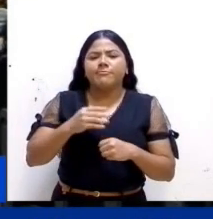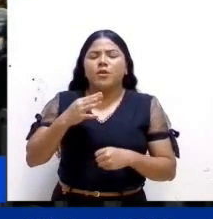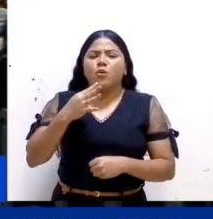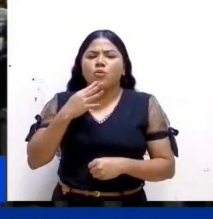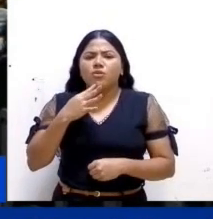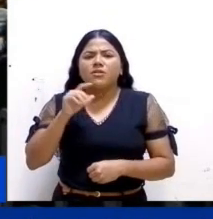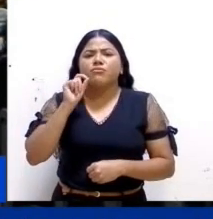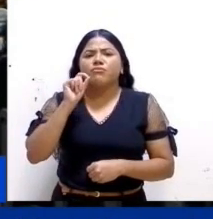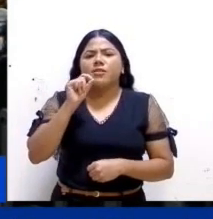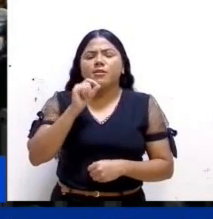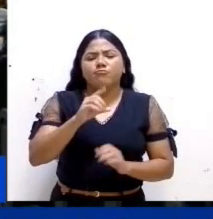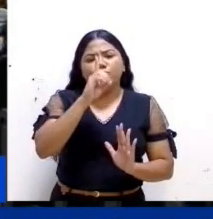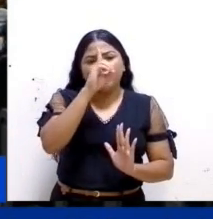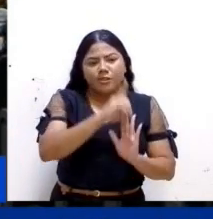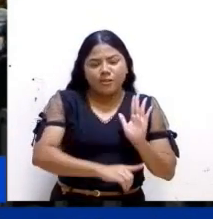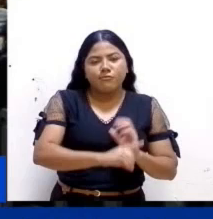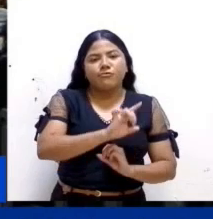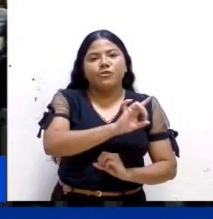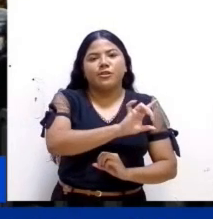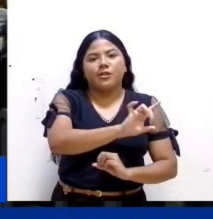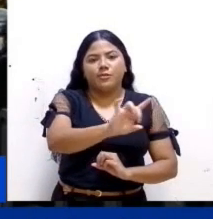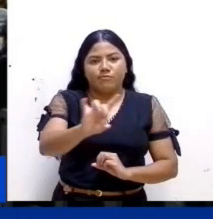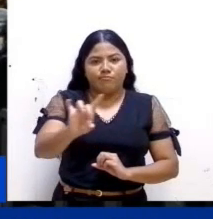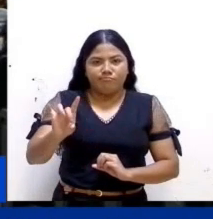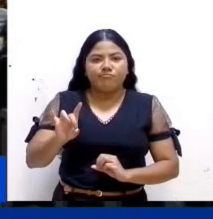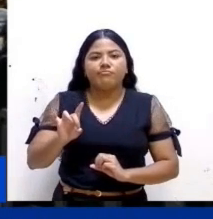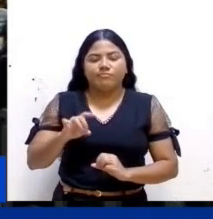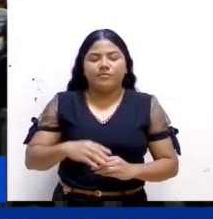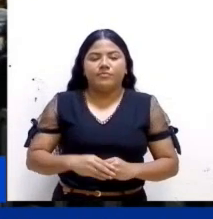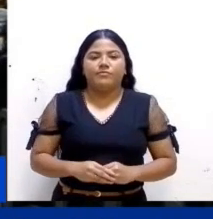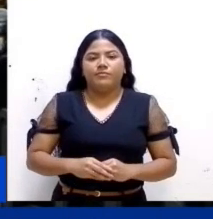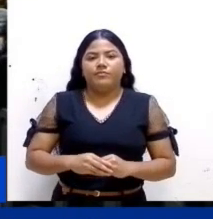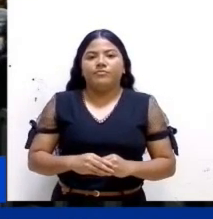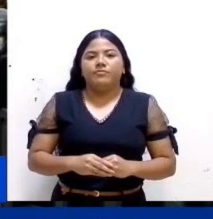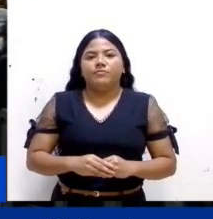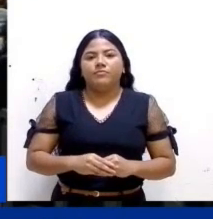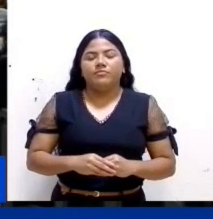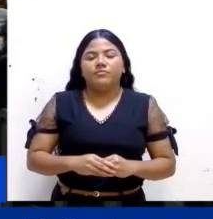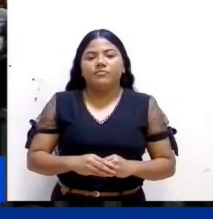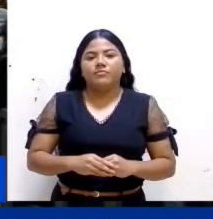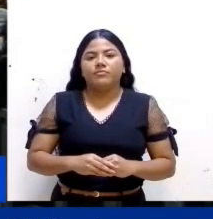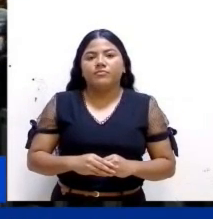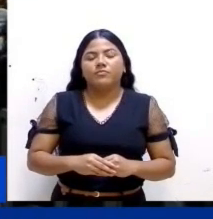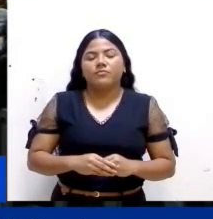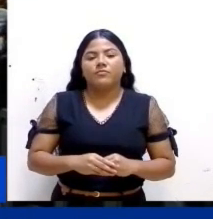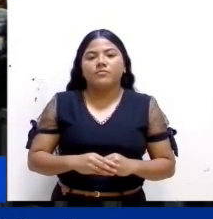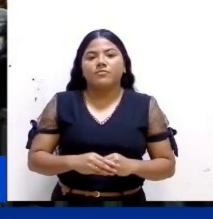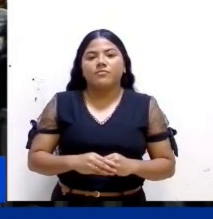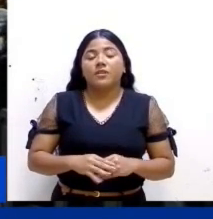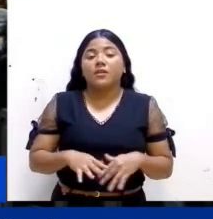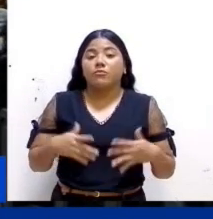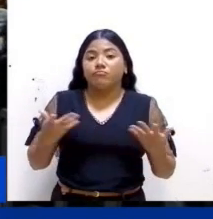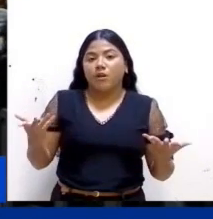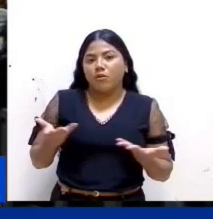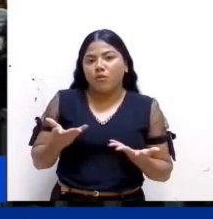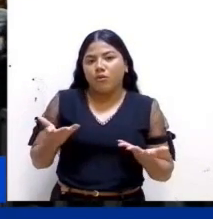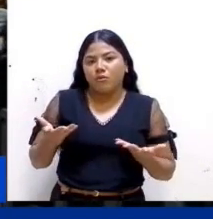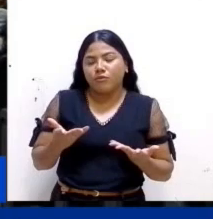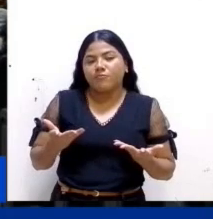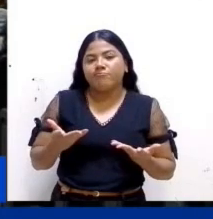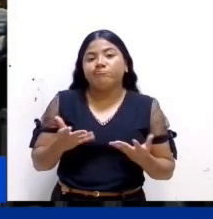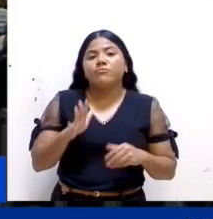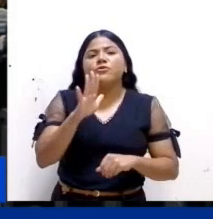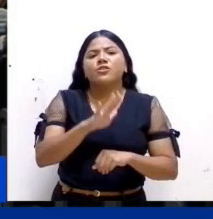deveres de vocês dentro do que o direito oferece para o cidadão, tá? Então, eu vou chamar aqui o